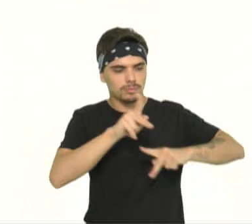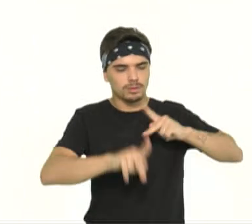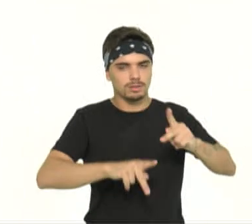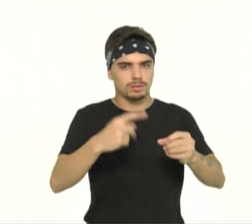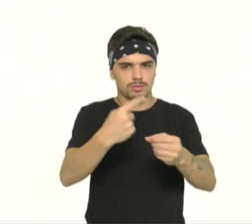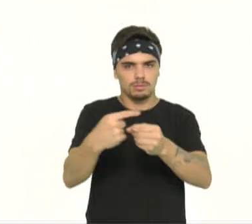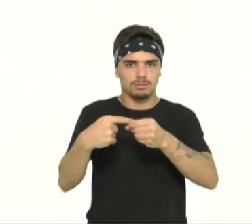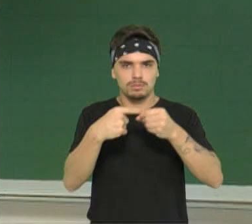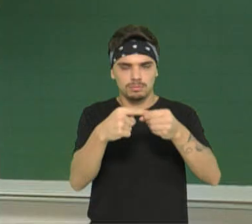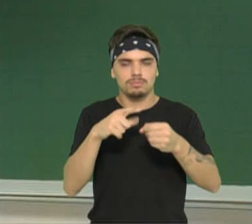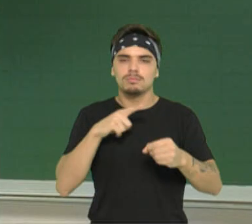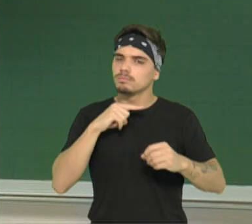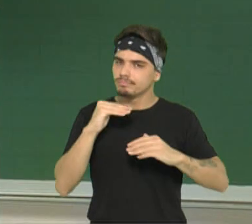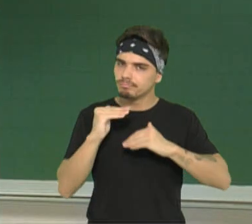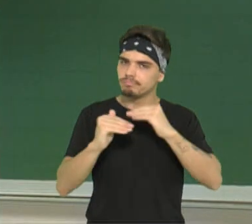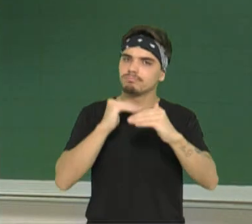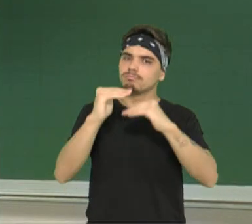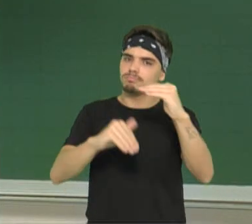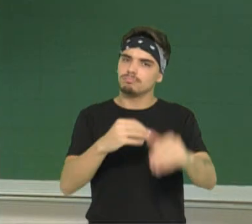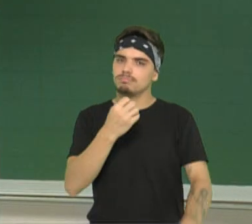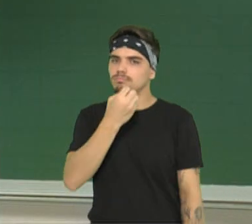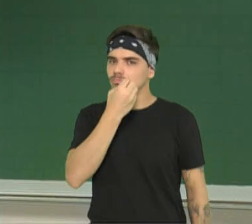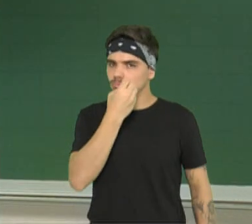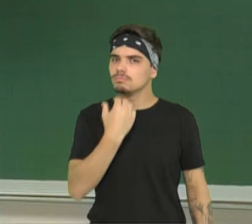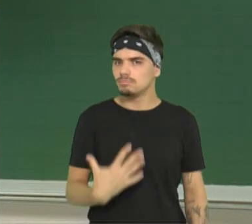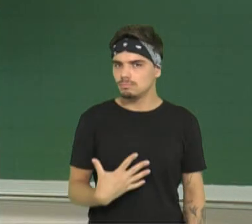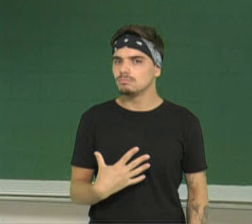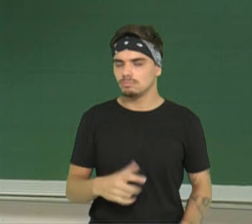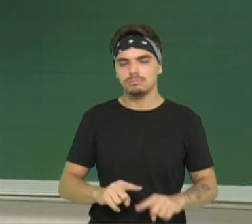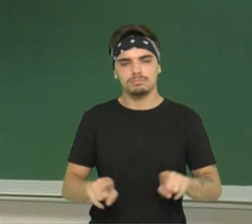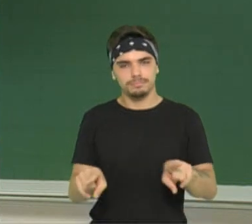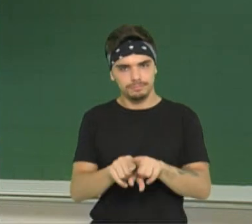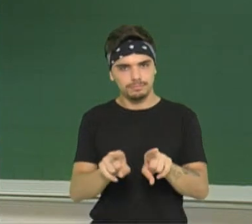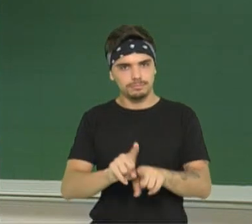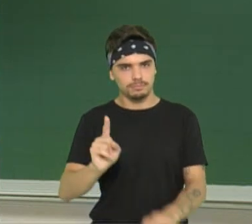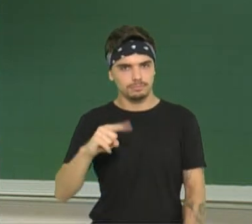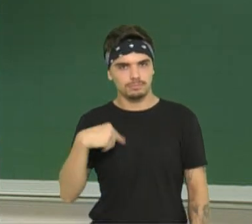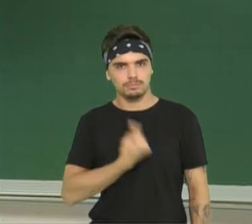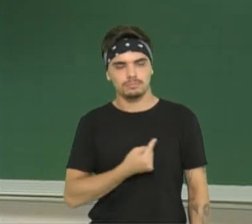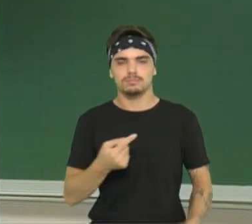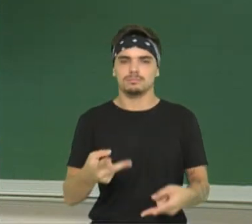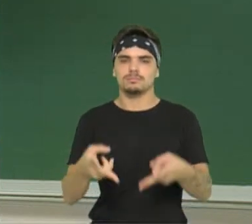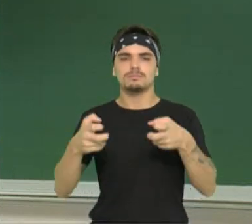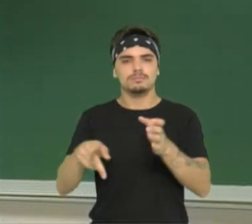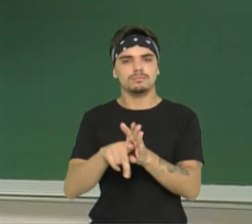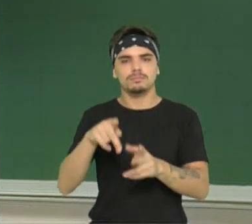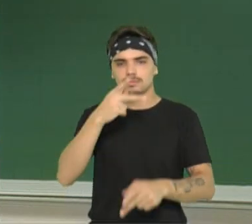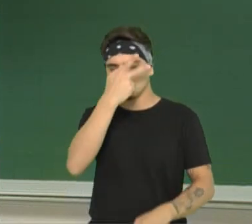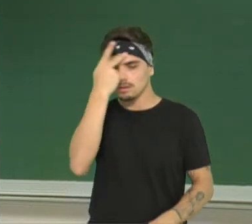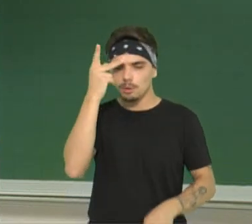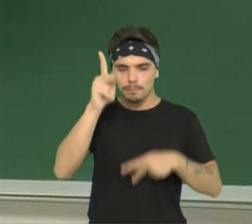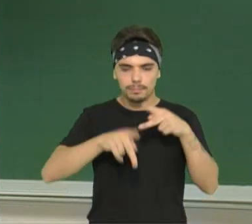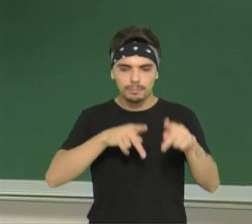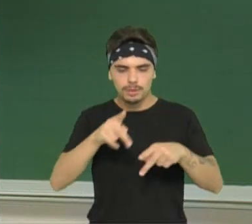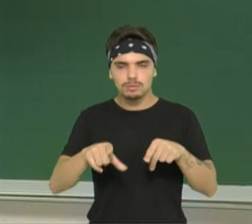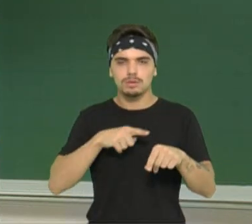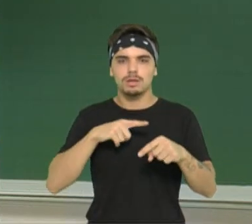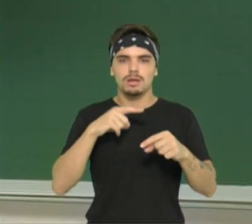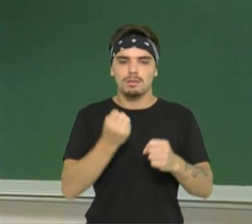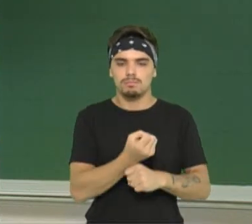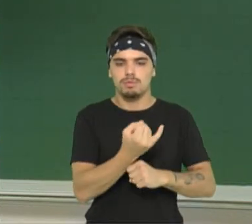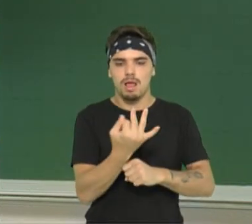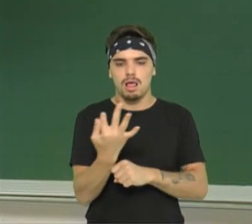ela está em evolução é algo muito importante. É a gente perceber que as pessoas vão aumentar no